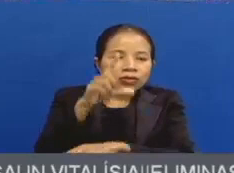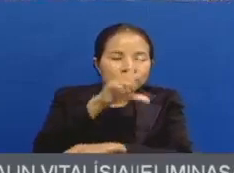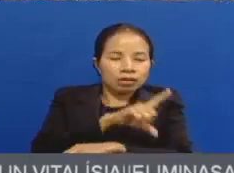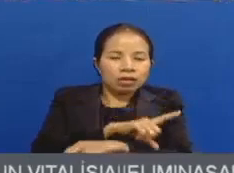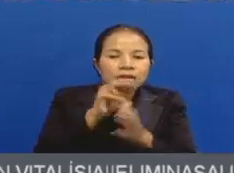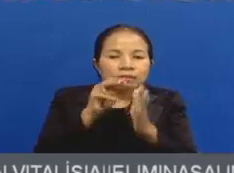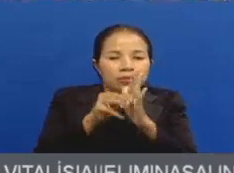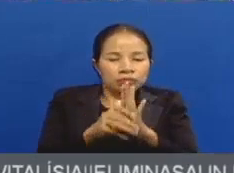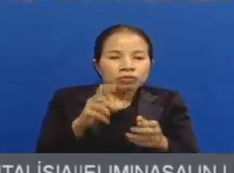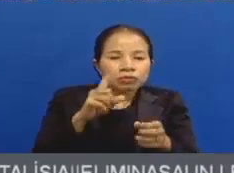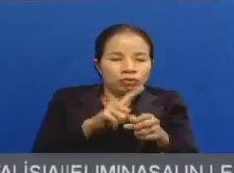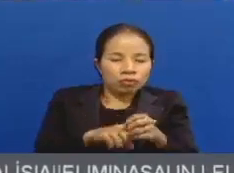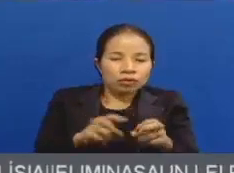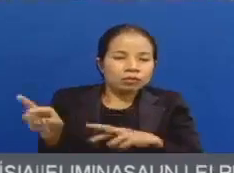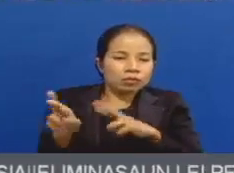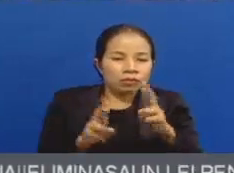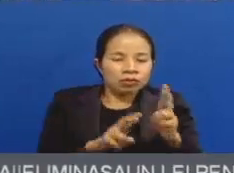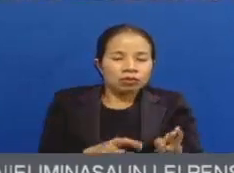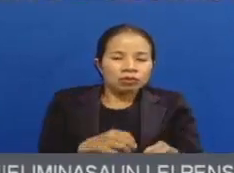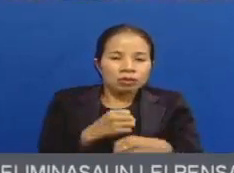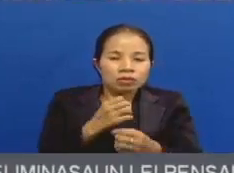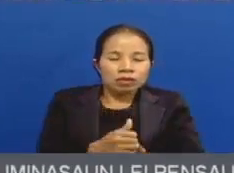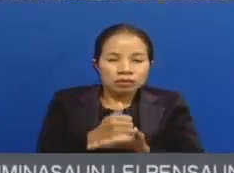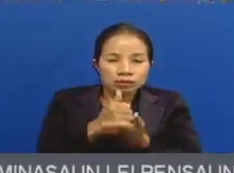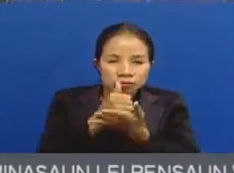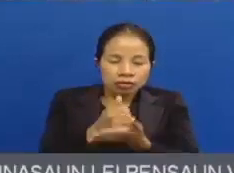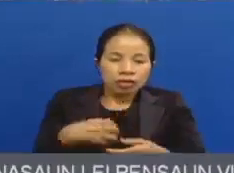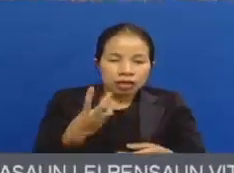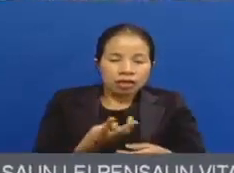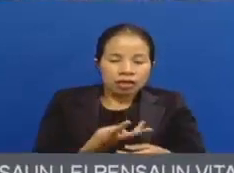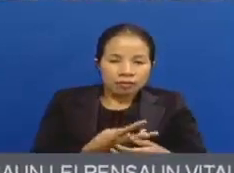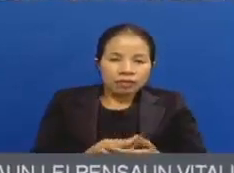minuto, nebeima Siri pronto ao atendimento para a minha.